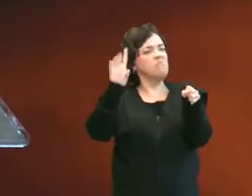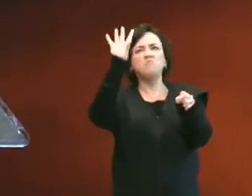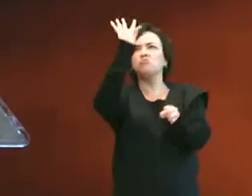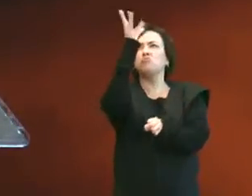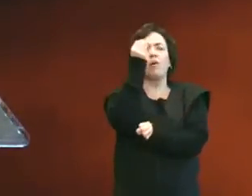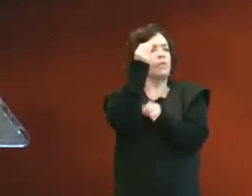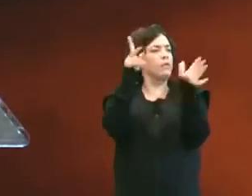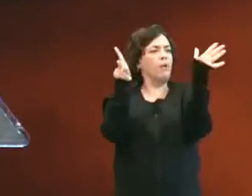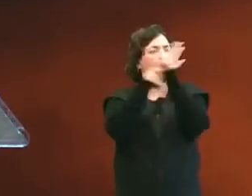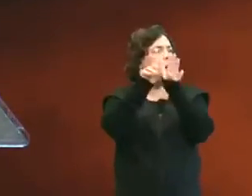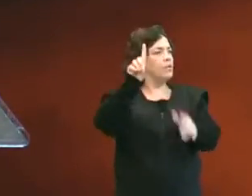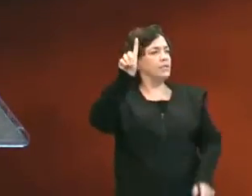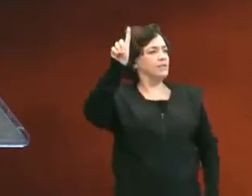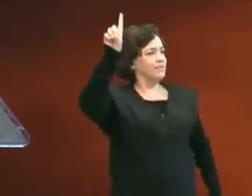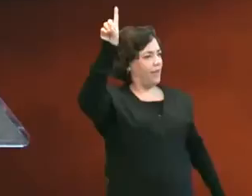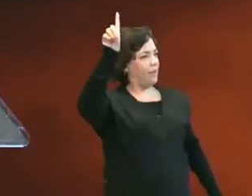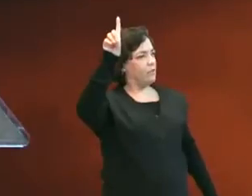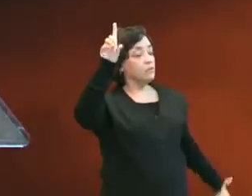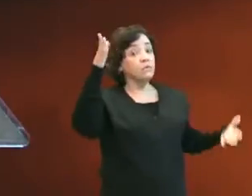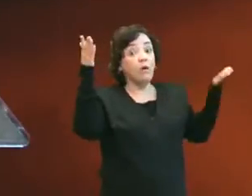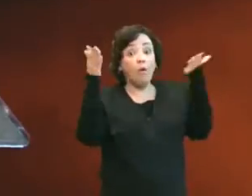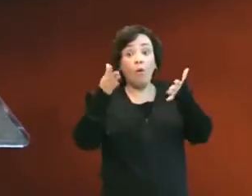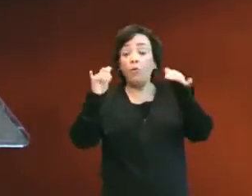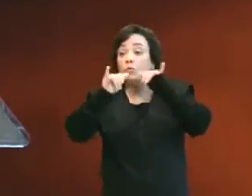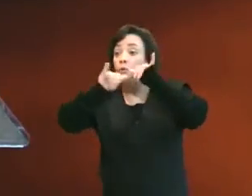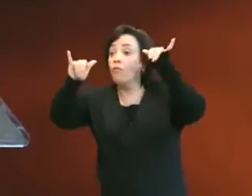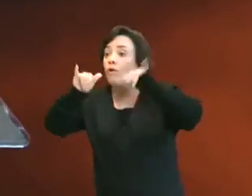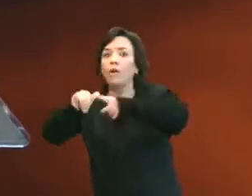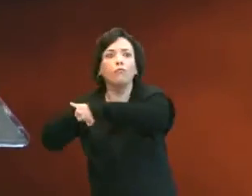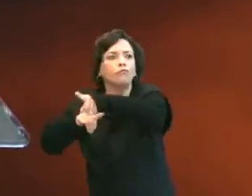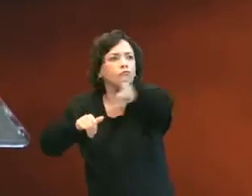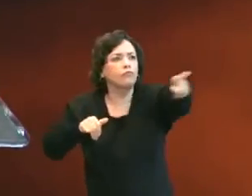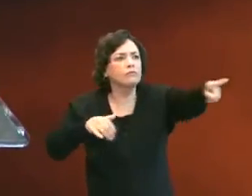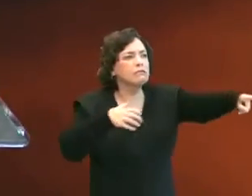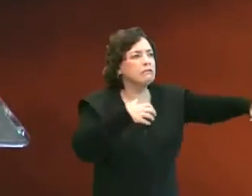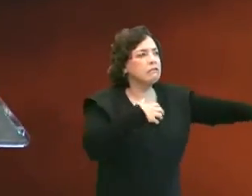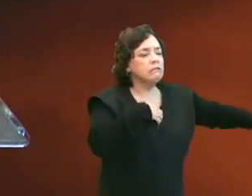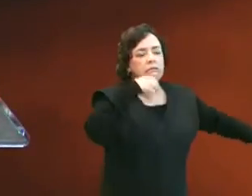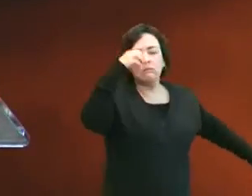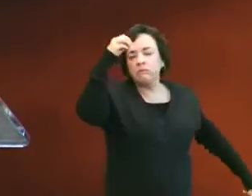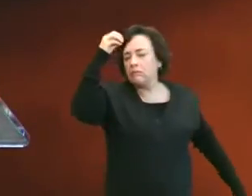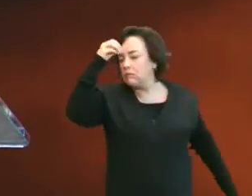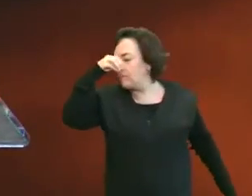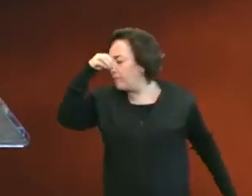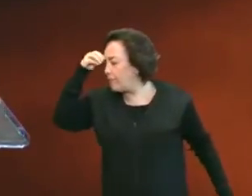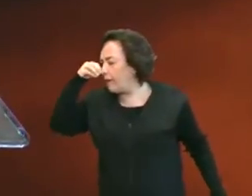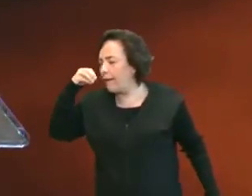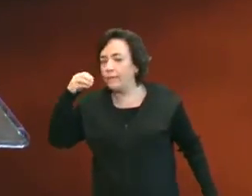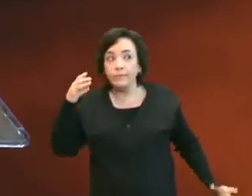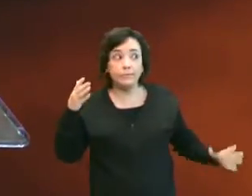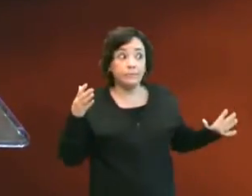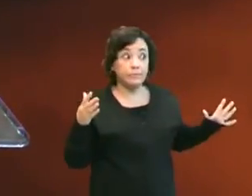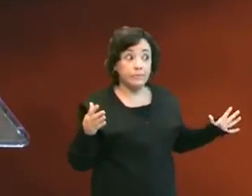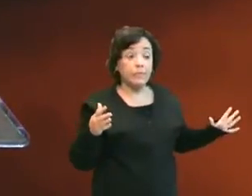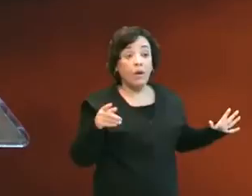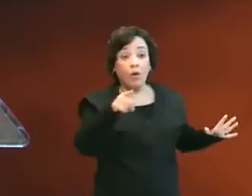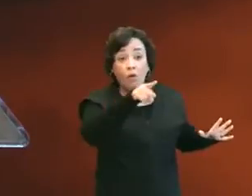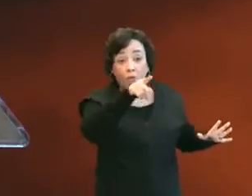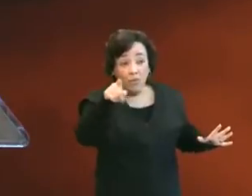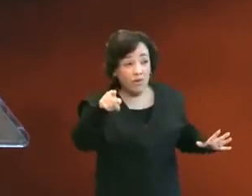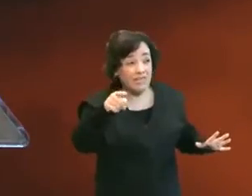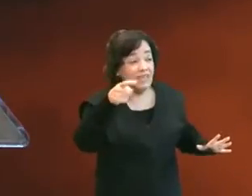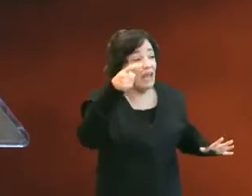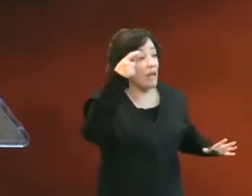sobrenatural. Hoje eu vim falar aos que se sentem incapazes. Hoje eu vim falar com aqueles que acham